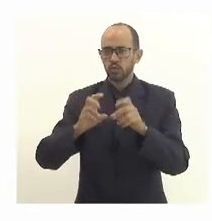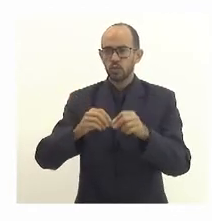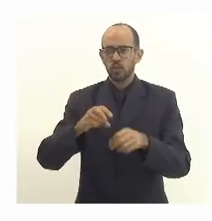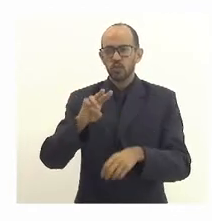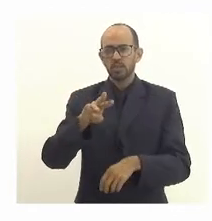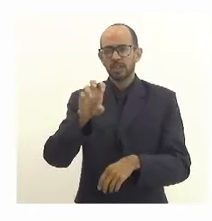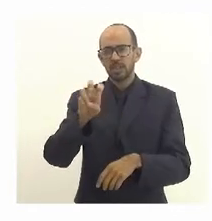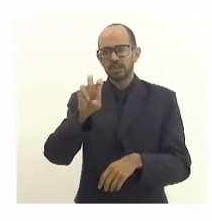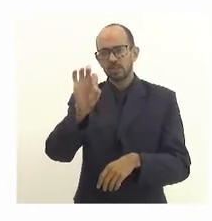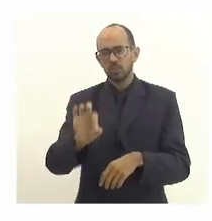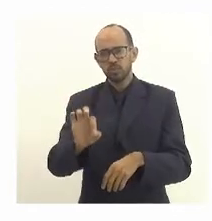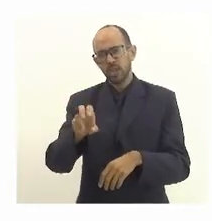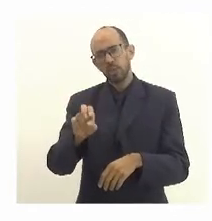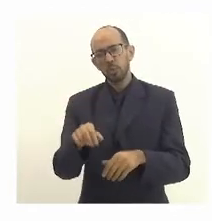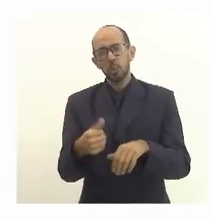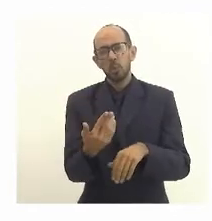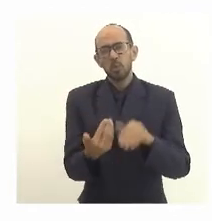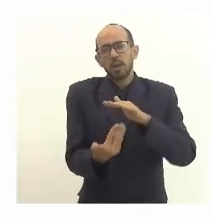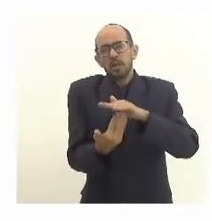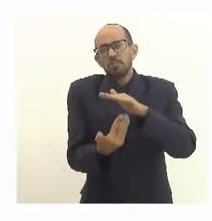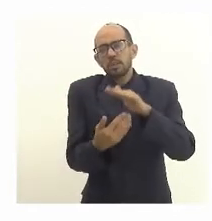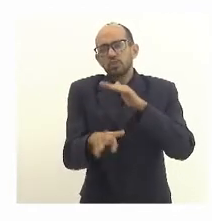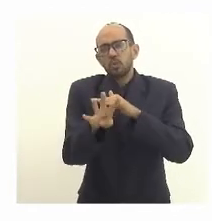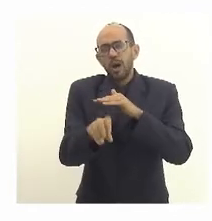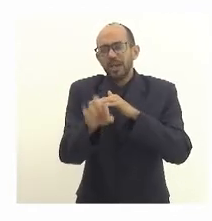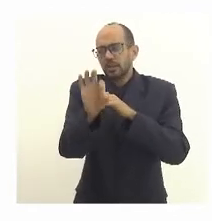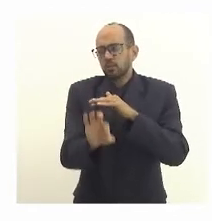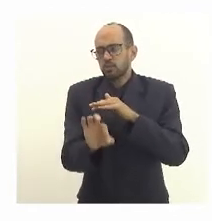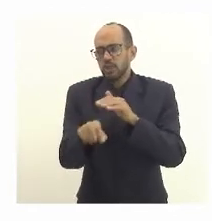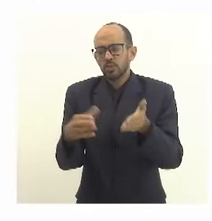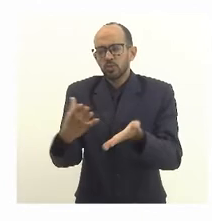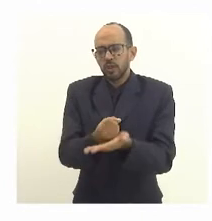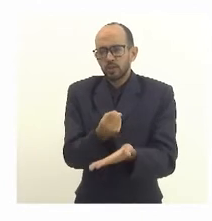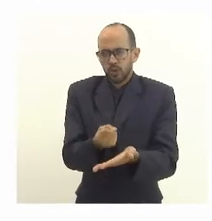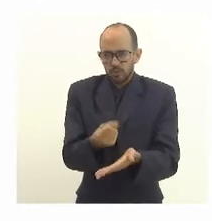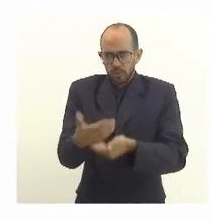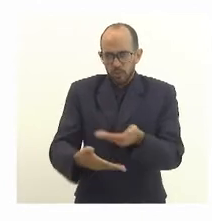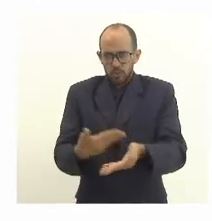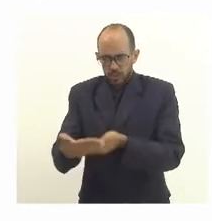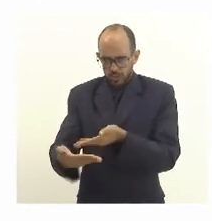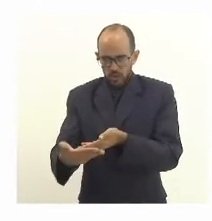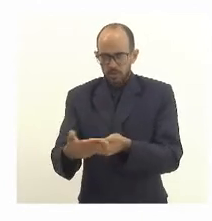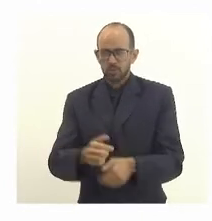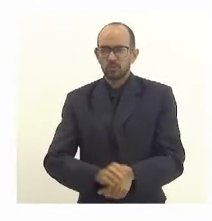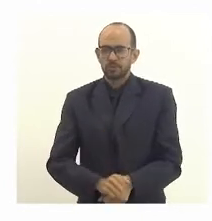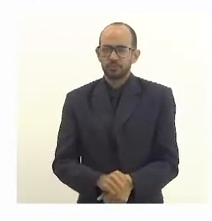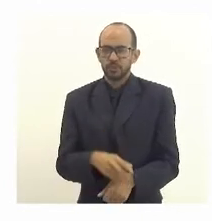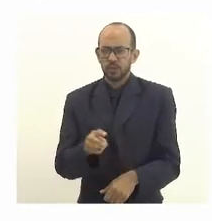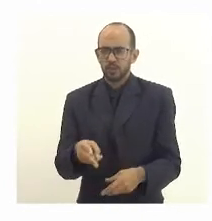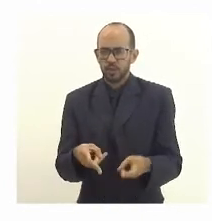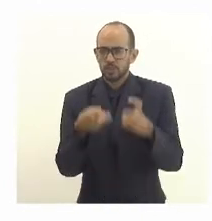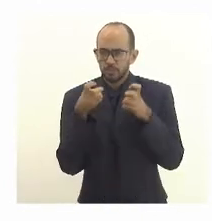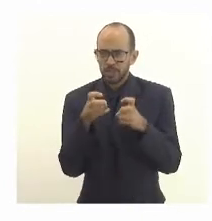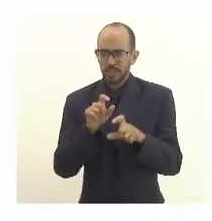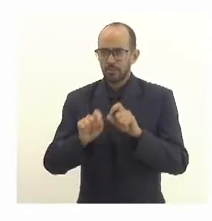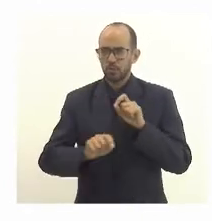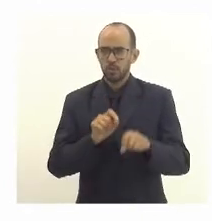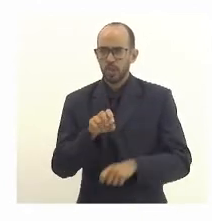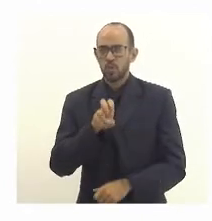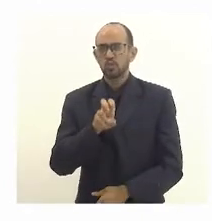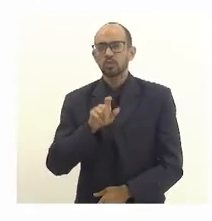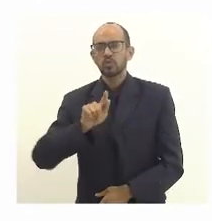35% mais ou menos, a 40% de tudo que a gente fatura desse processo de compartilhamento. E a gente vê o 5G como uma